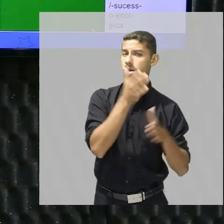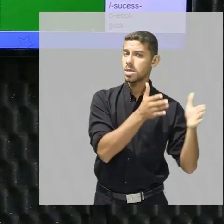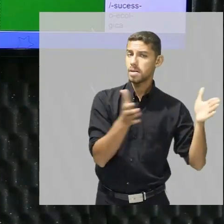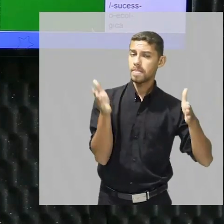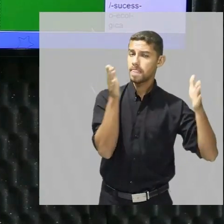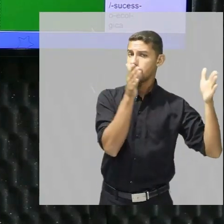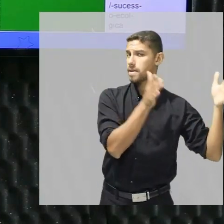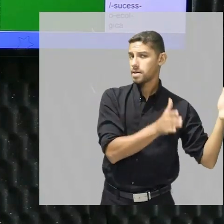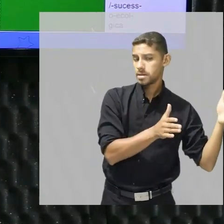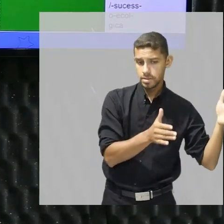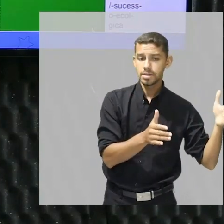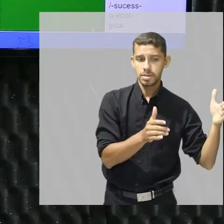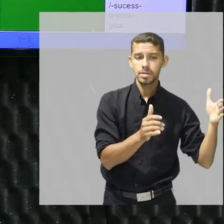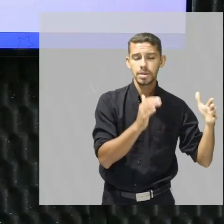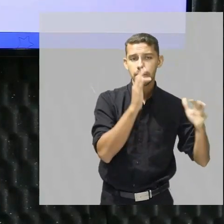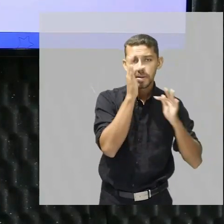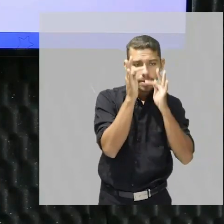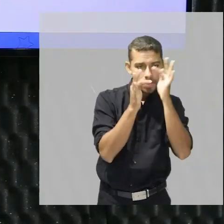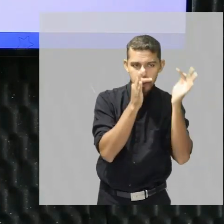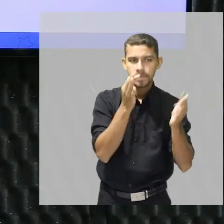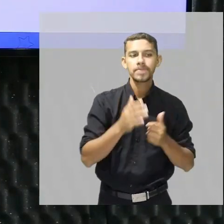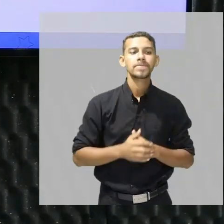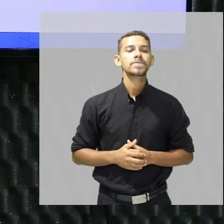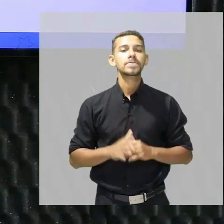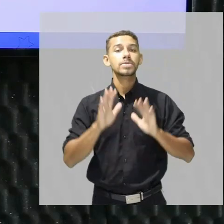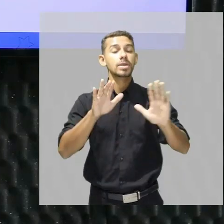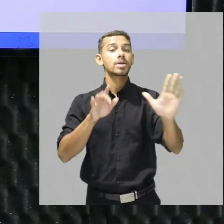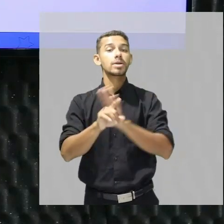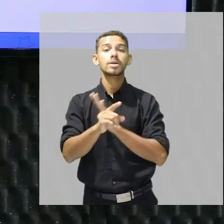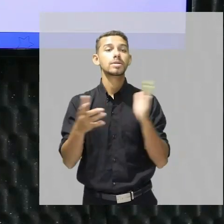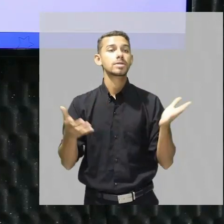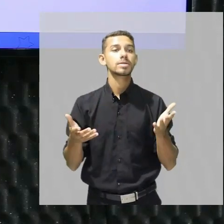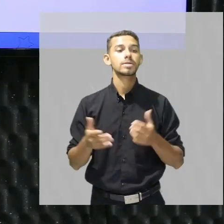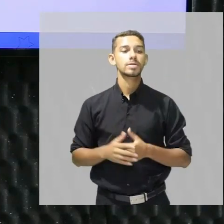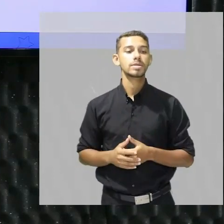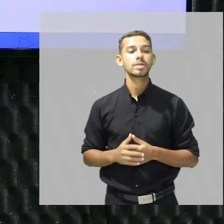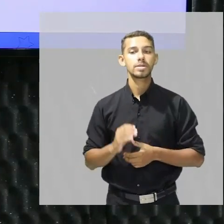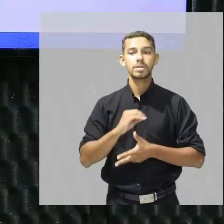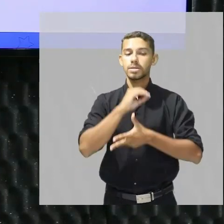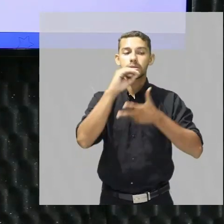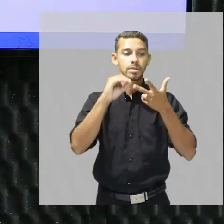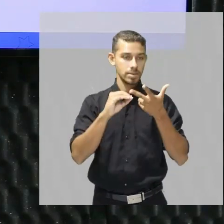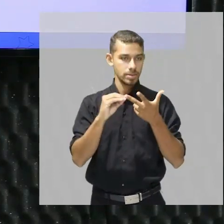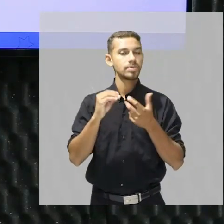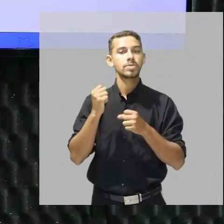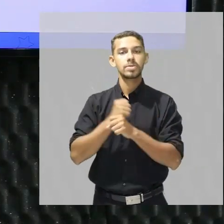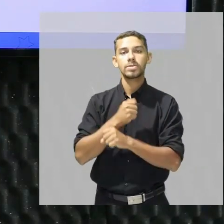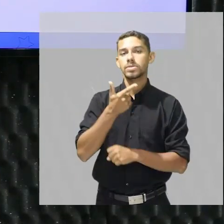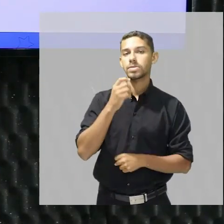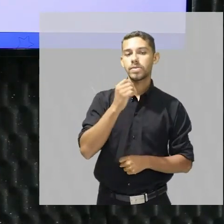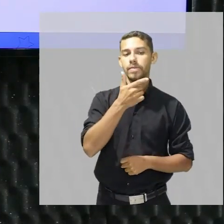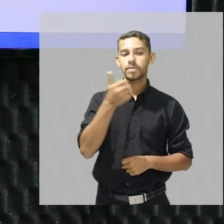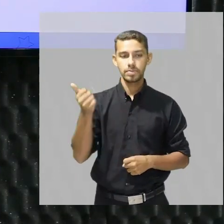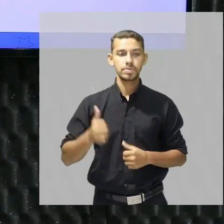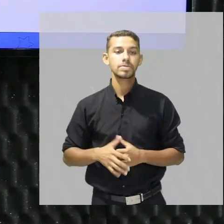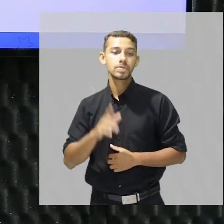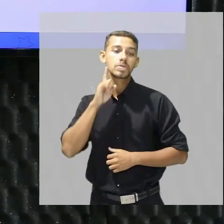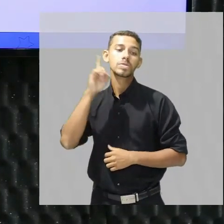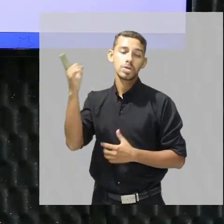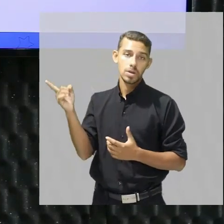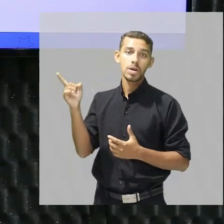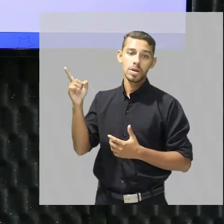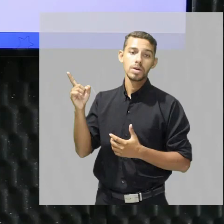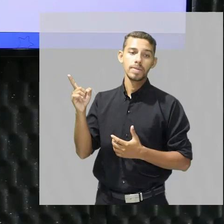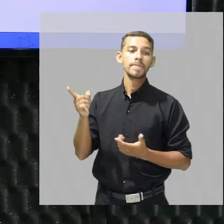plantas intermediárias, tá? Então vamos aqui, gente, a responder essa questão. Então, plantas pioneiras, ele dá o conceito de